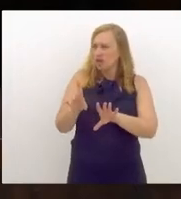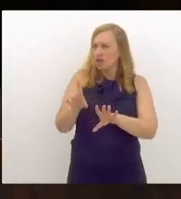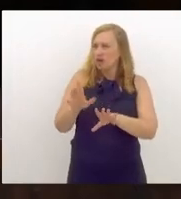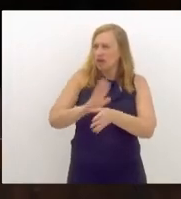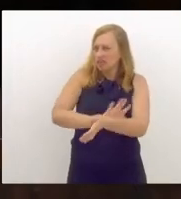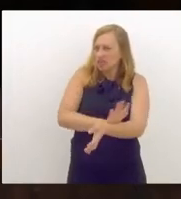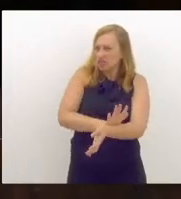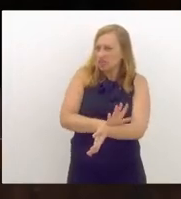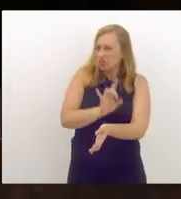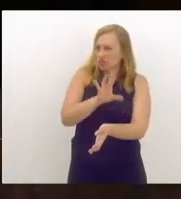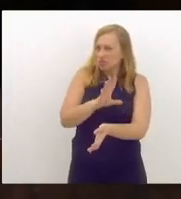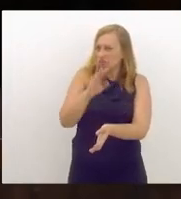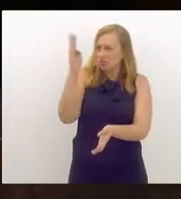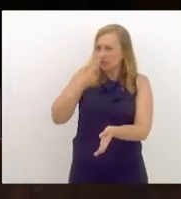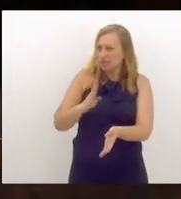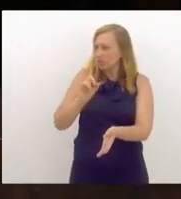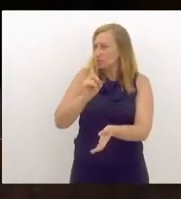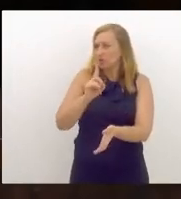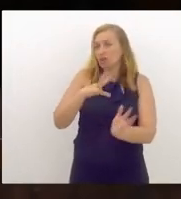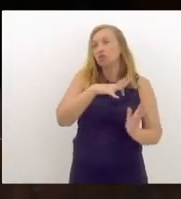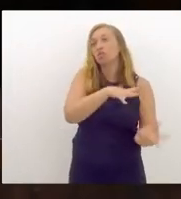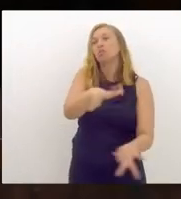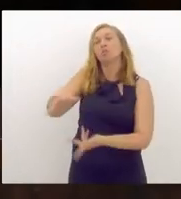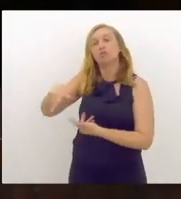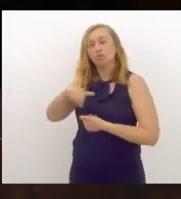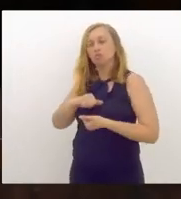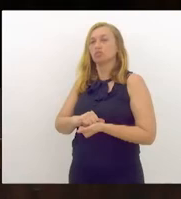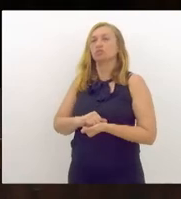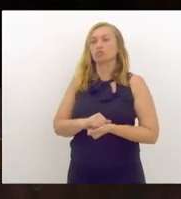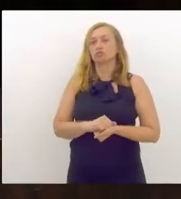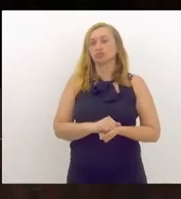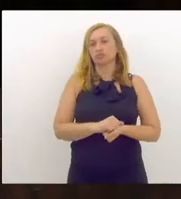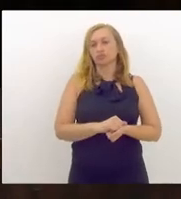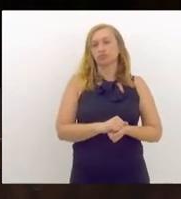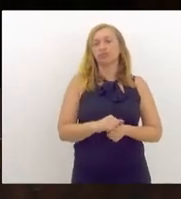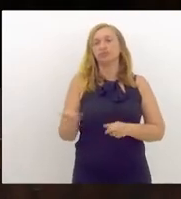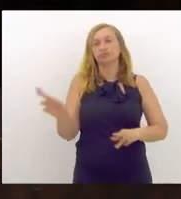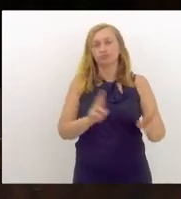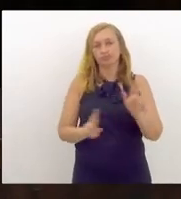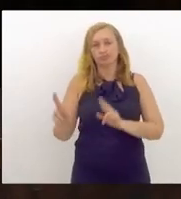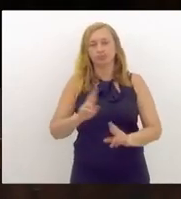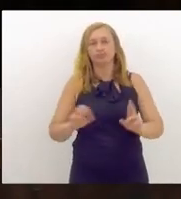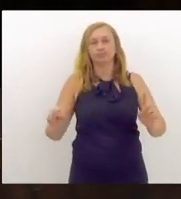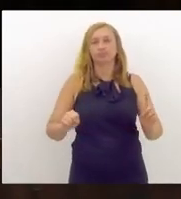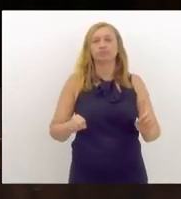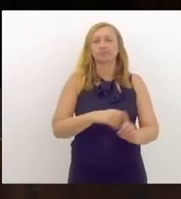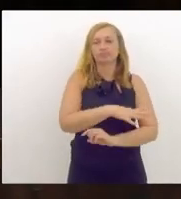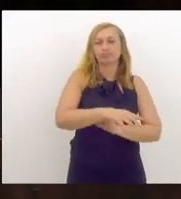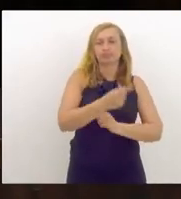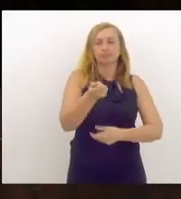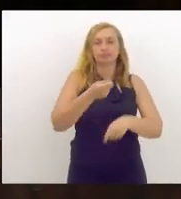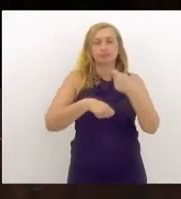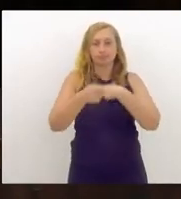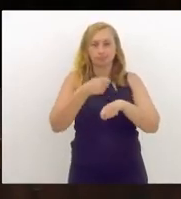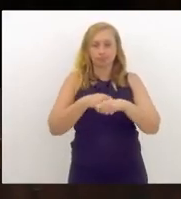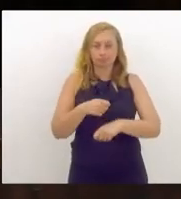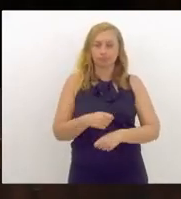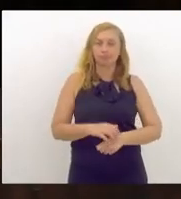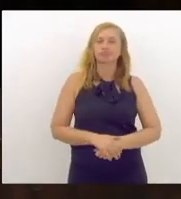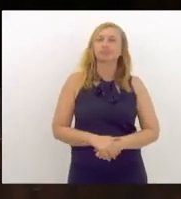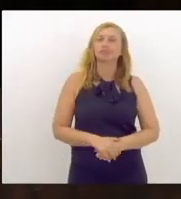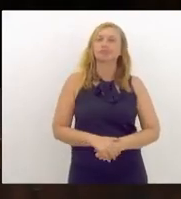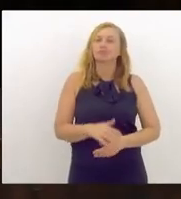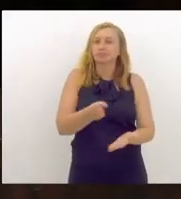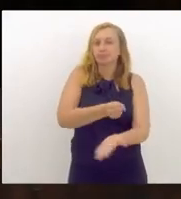né no Brasil no mundo ele é fundante fundante das relações sociais as relações econômicas nossas é em cima